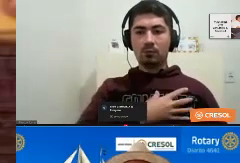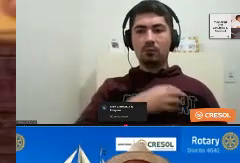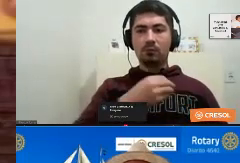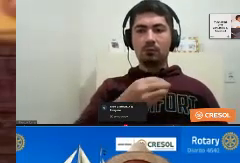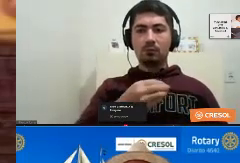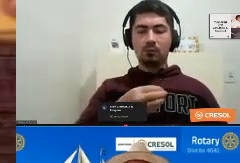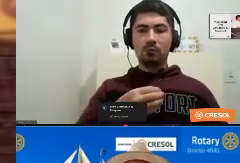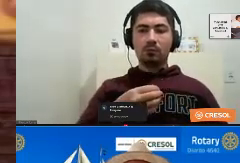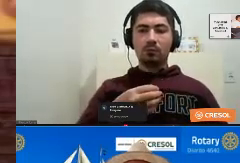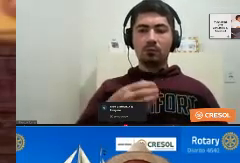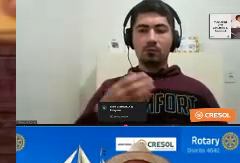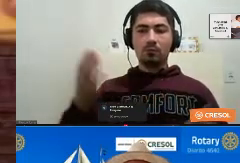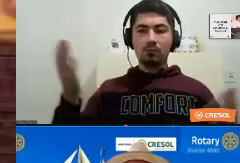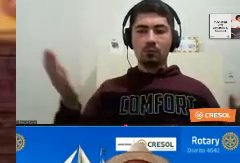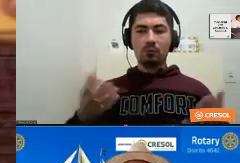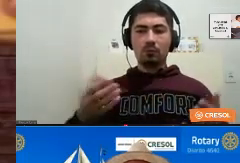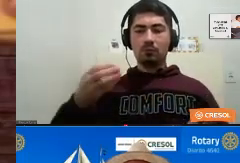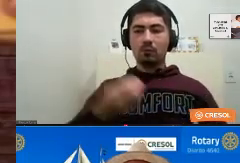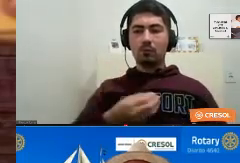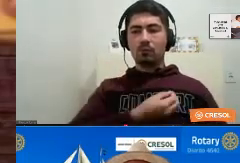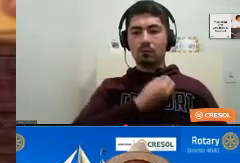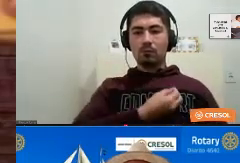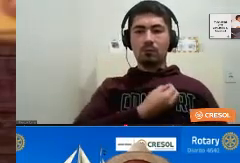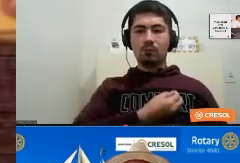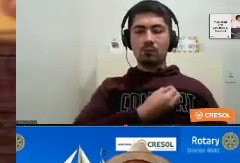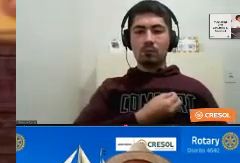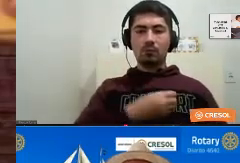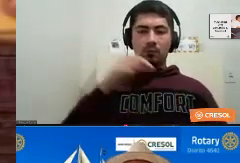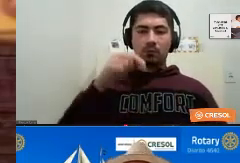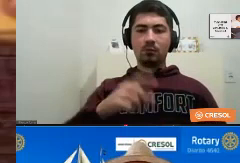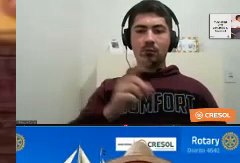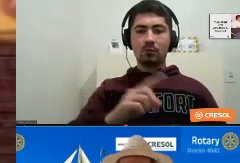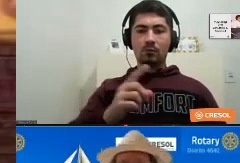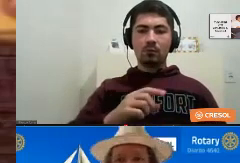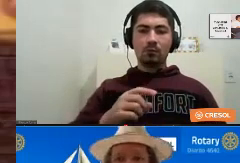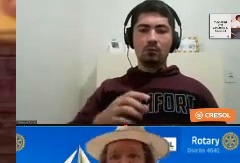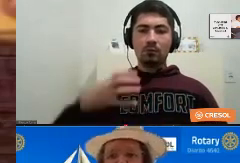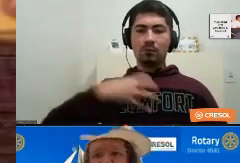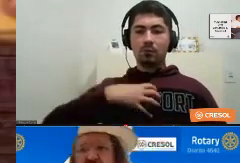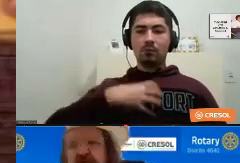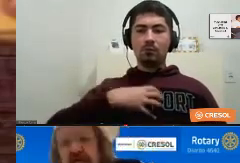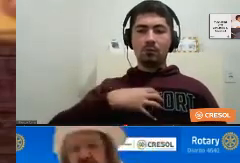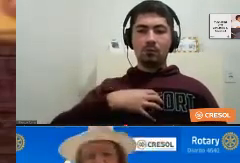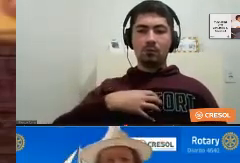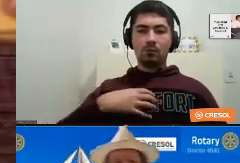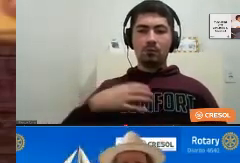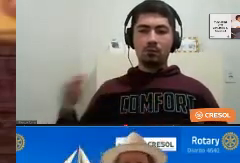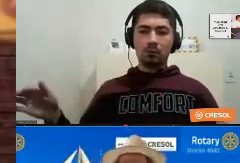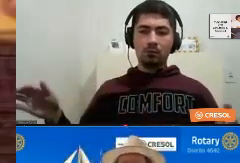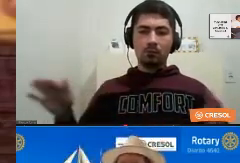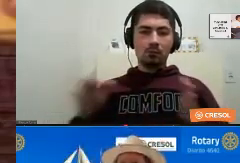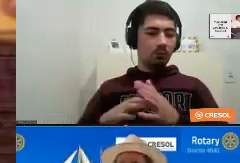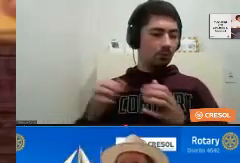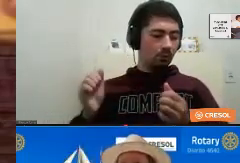não está presente, mas ele está espiritualmente presente junto comigo. Eu sinto que até agora ele está junto